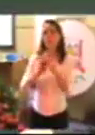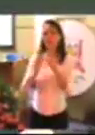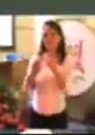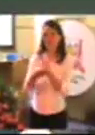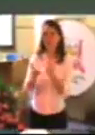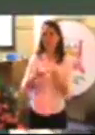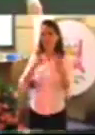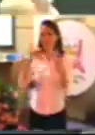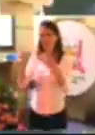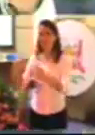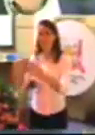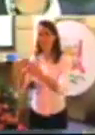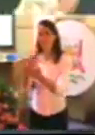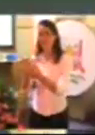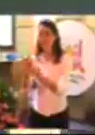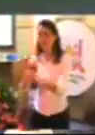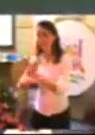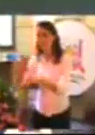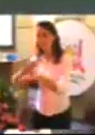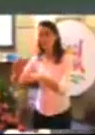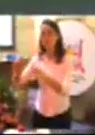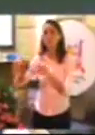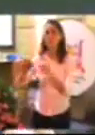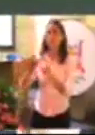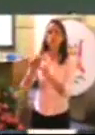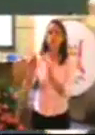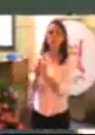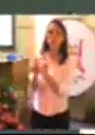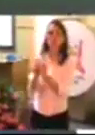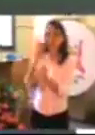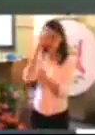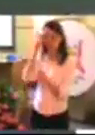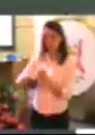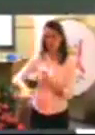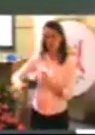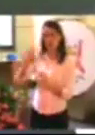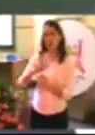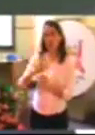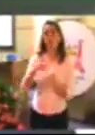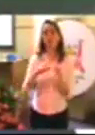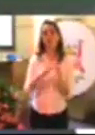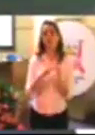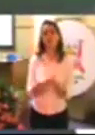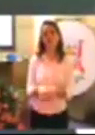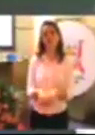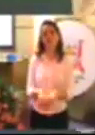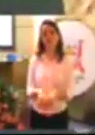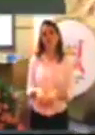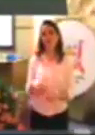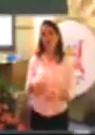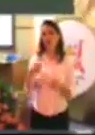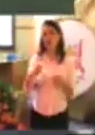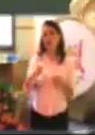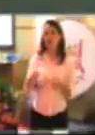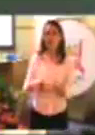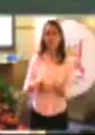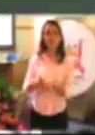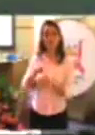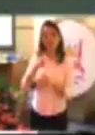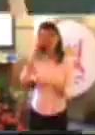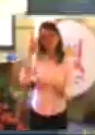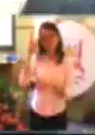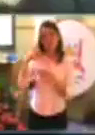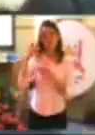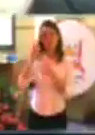do cidadão, ao encontro da comunidade. A escola tem que frequentar a zona rural das